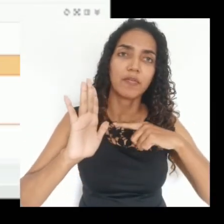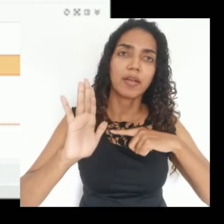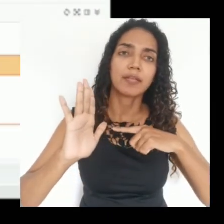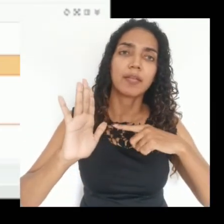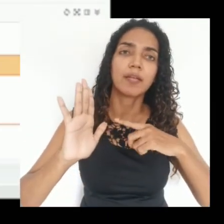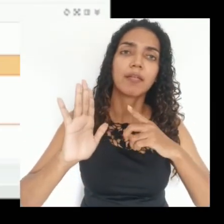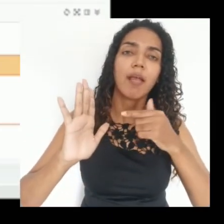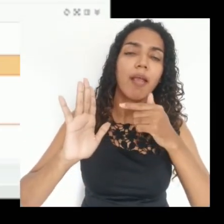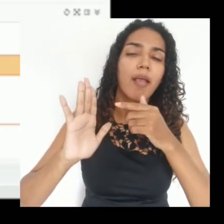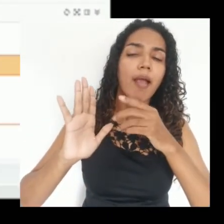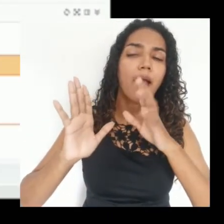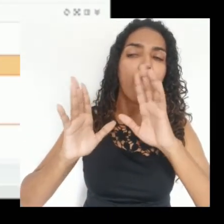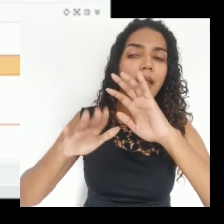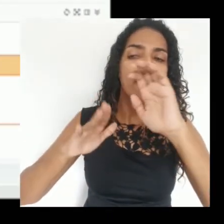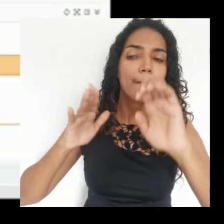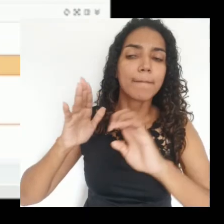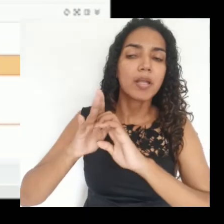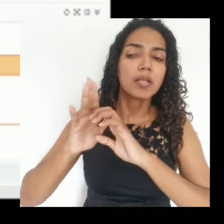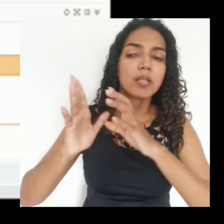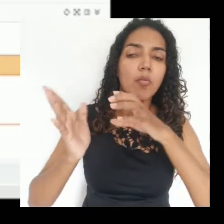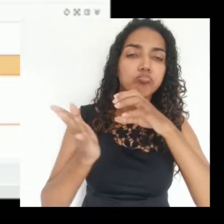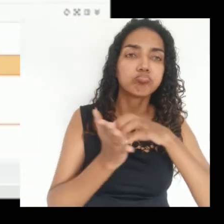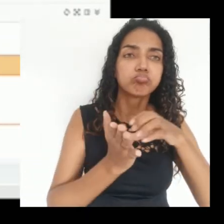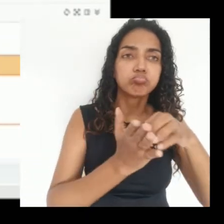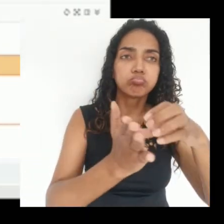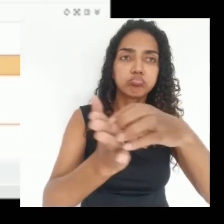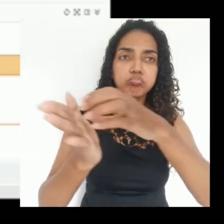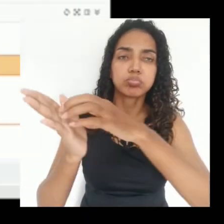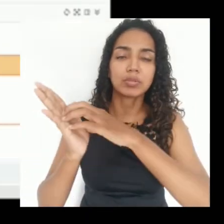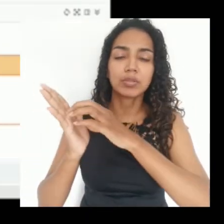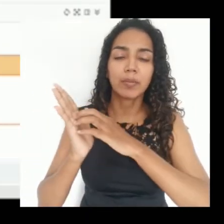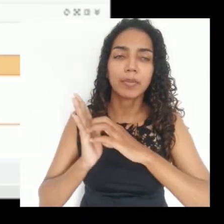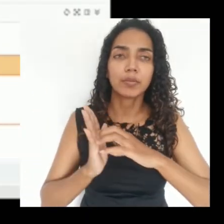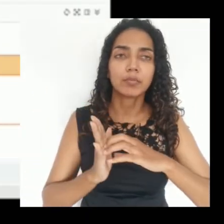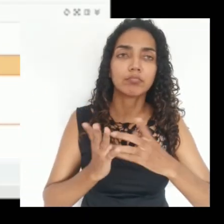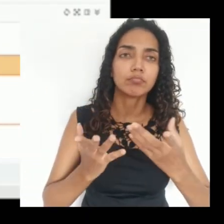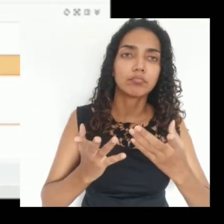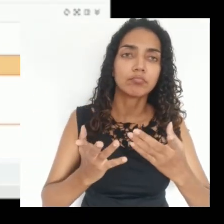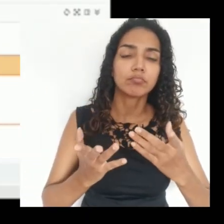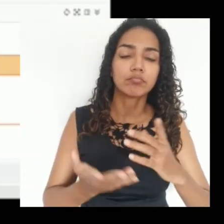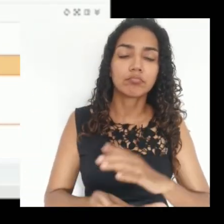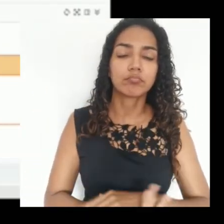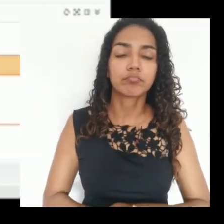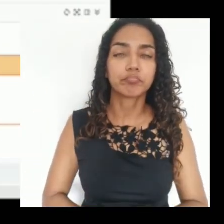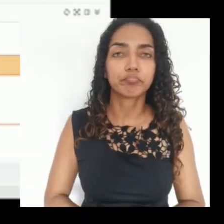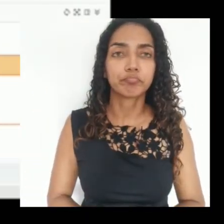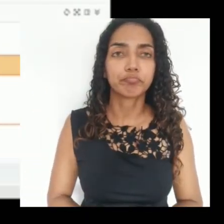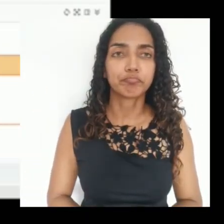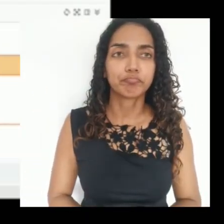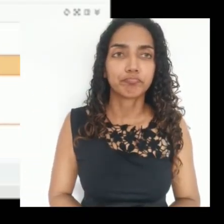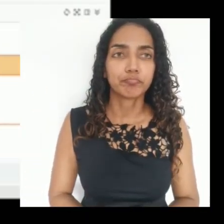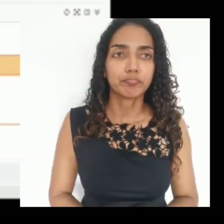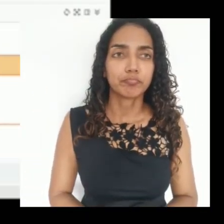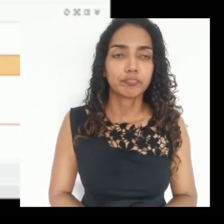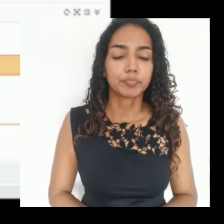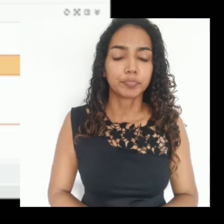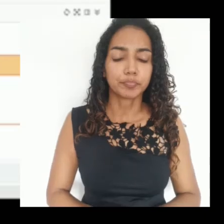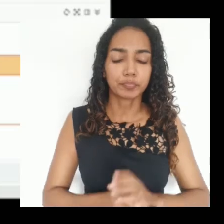posso fazer aqui da mesma forma uma lista de departamentos. e colocar o